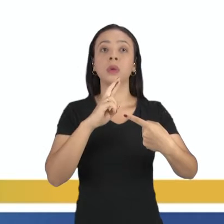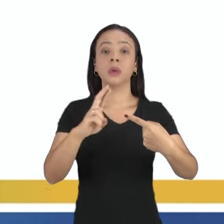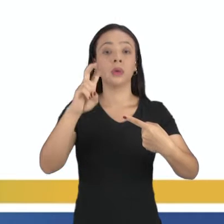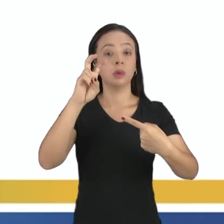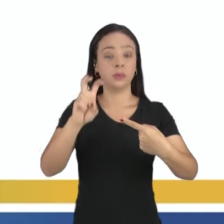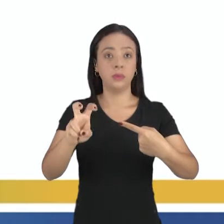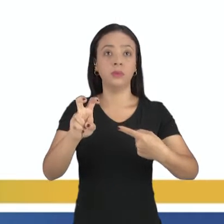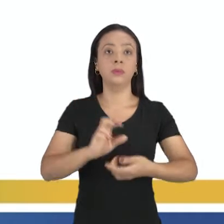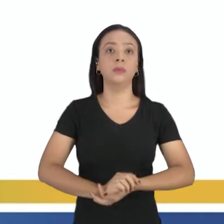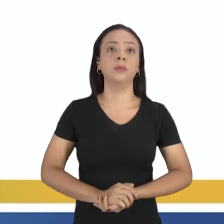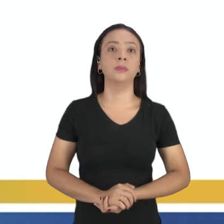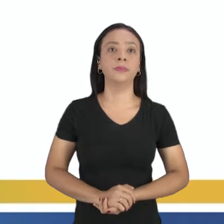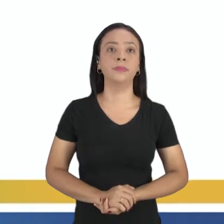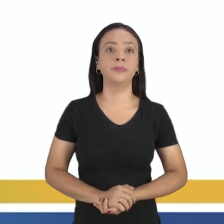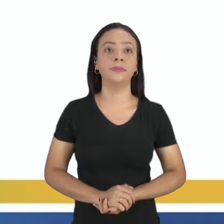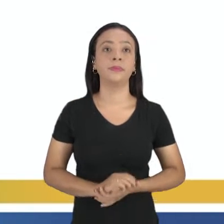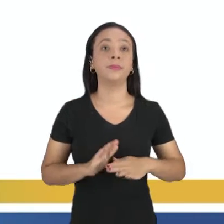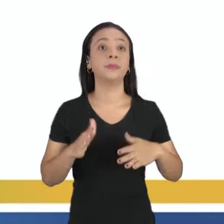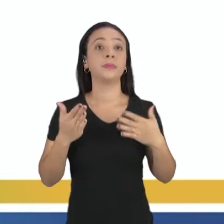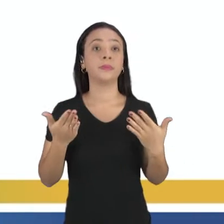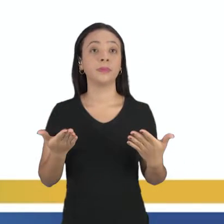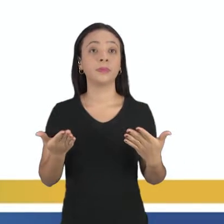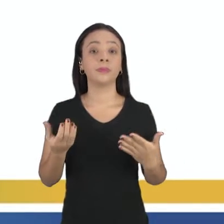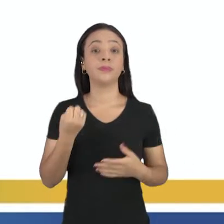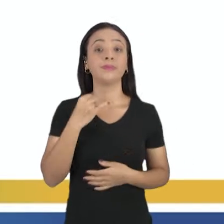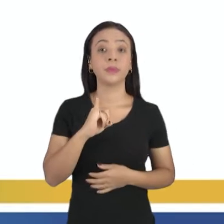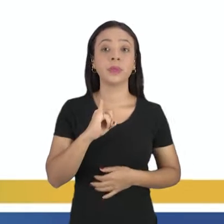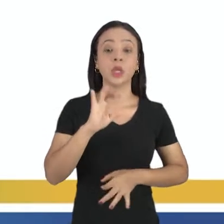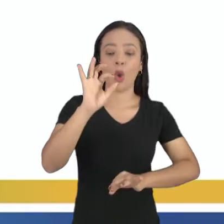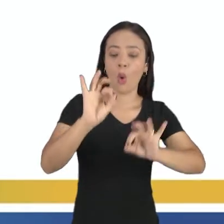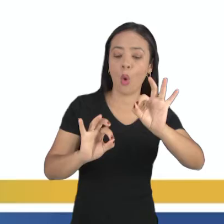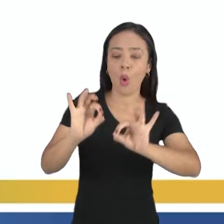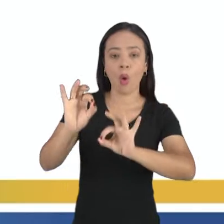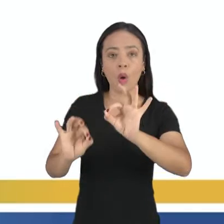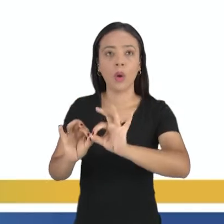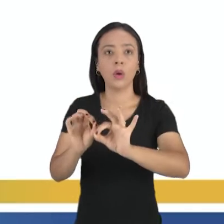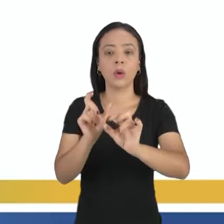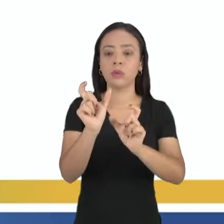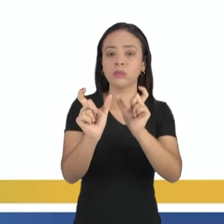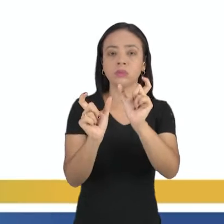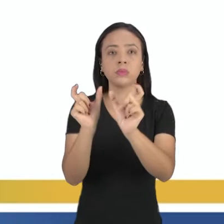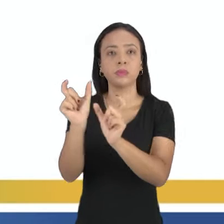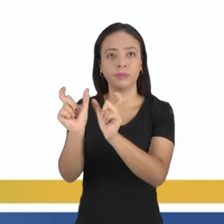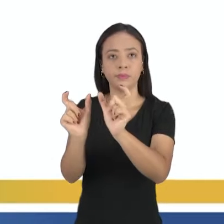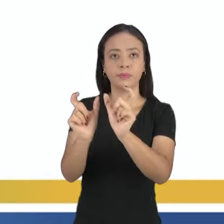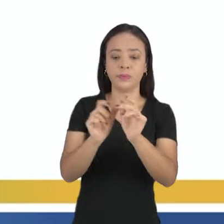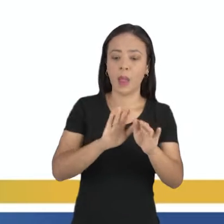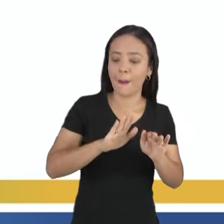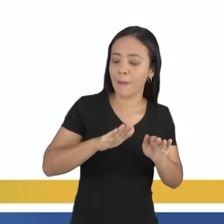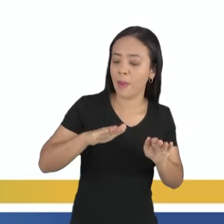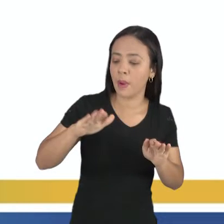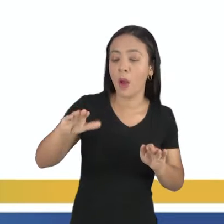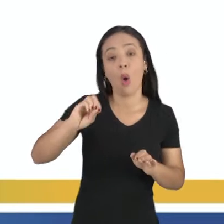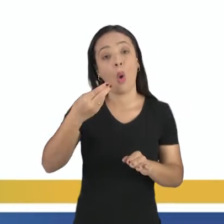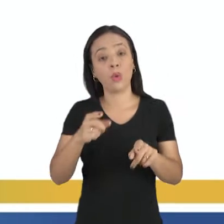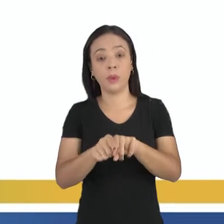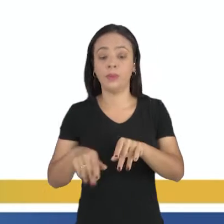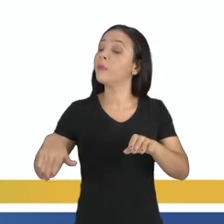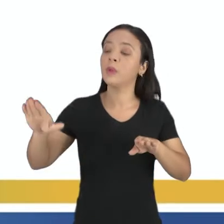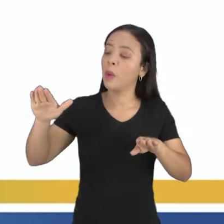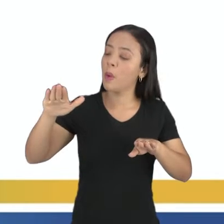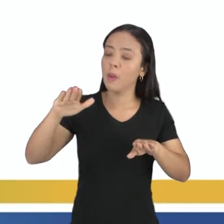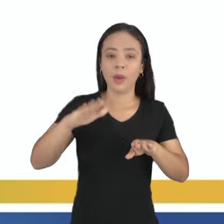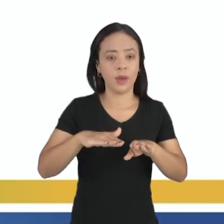2, então temos aí o número 5, Portanto, após ordenarmos esses termos em ordem crescente ou decrescente,